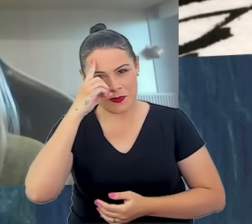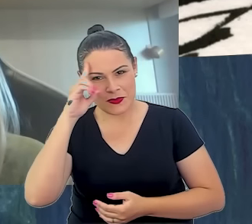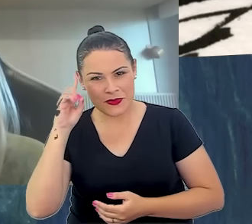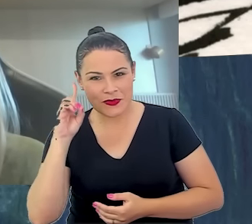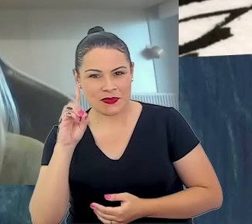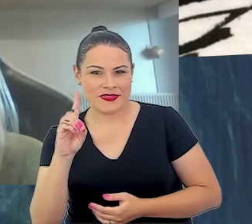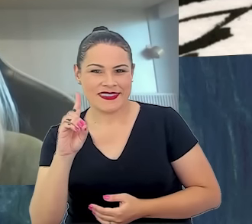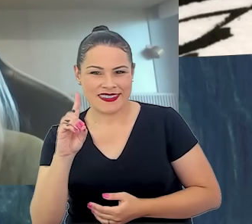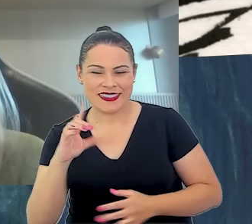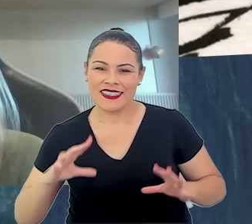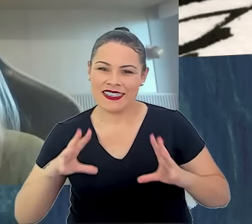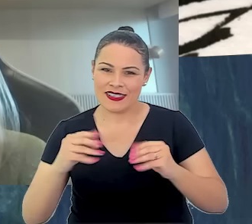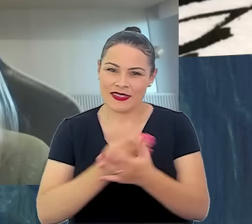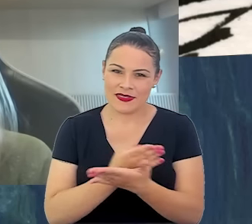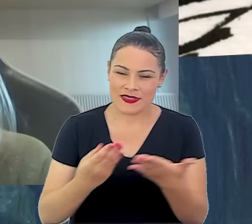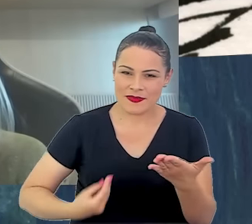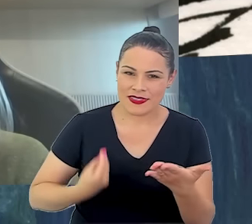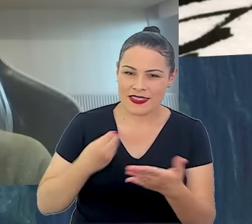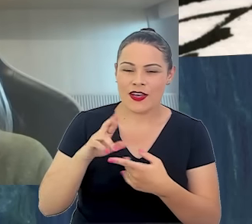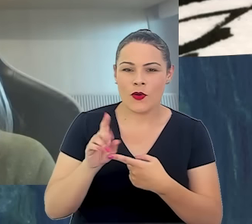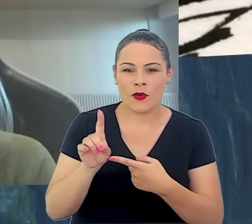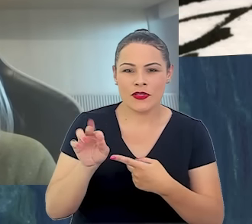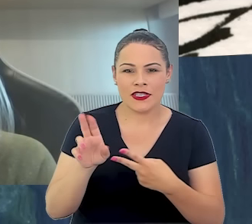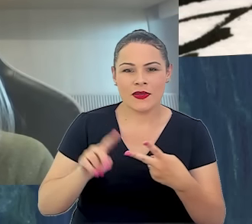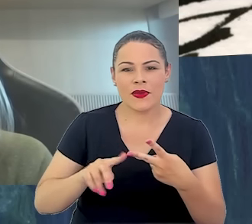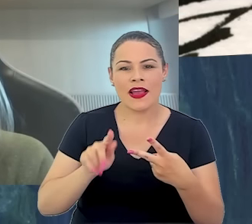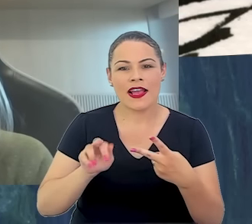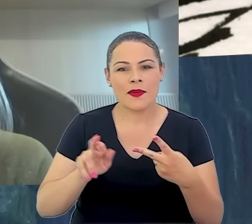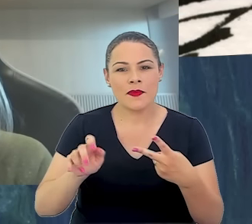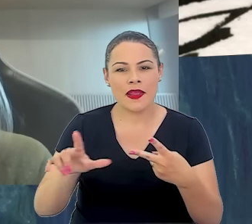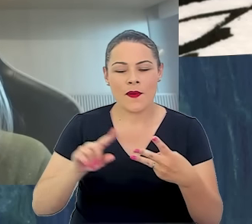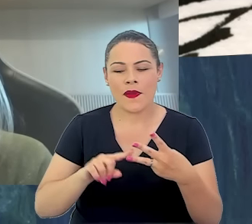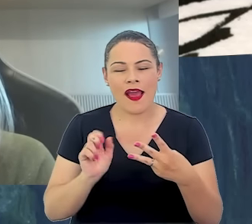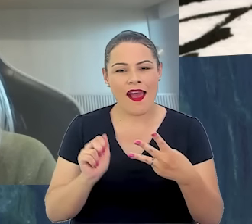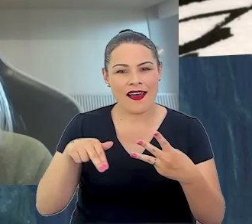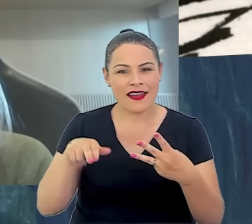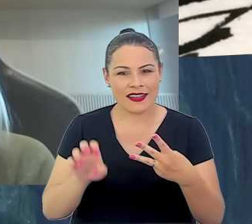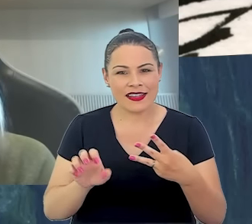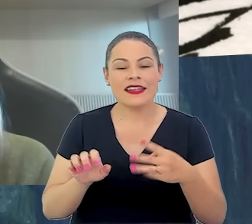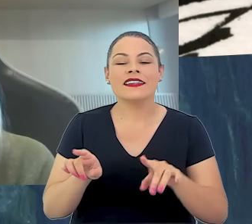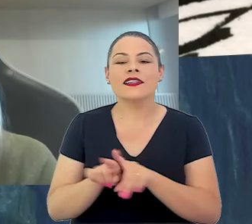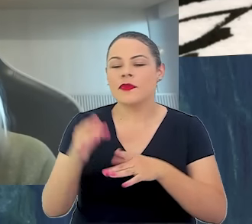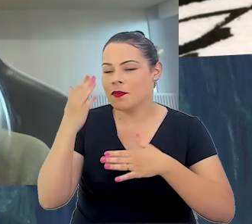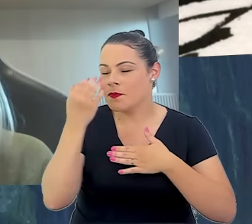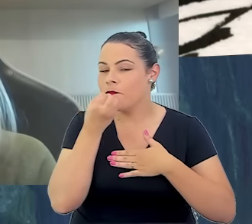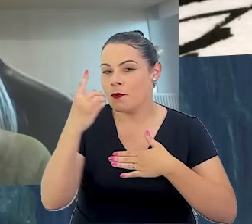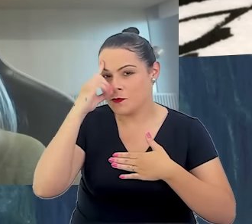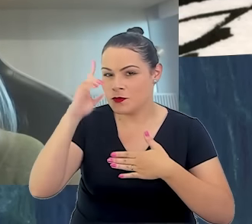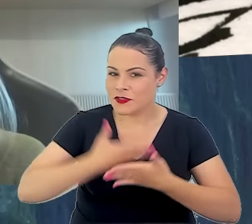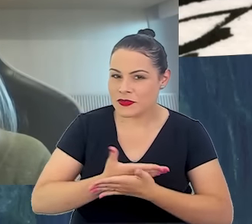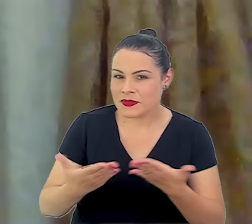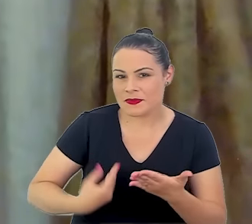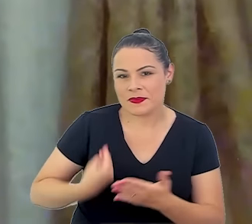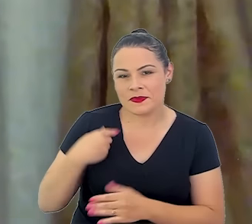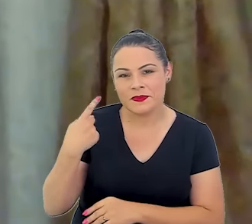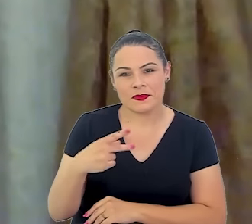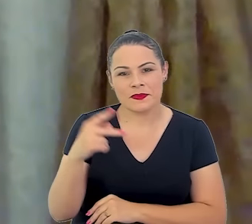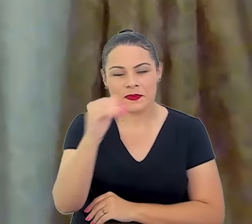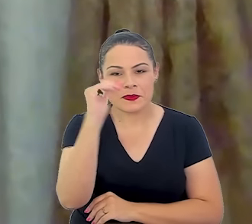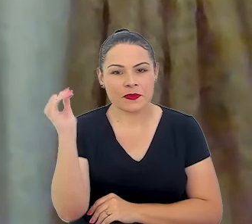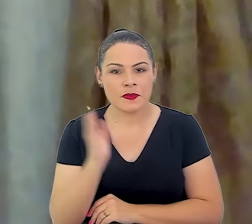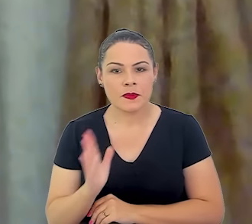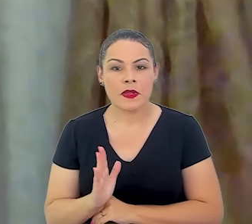dia bom dia a a todos bom dia Rodrigo Gabriel aneliza Bom dia a todos aí no Brasil eh